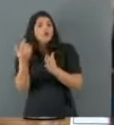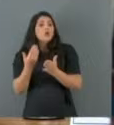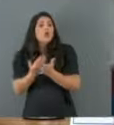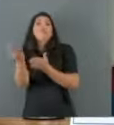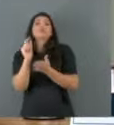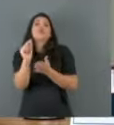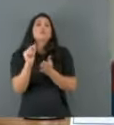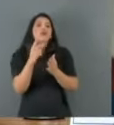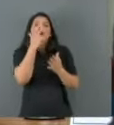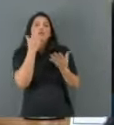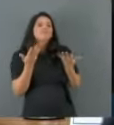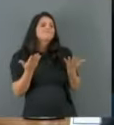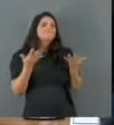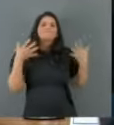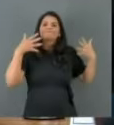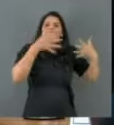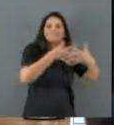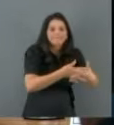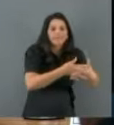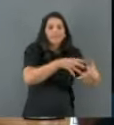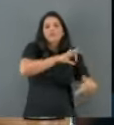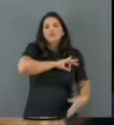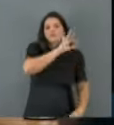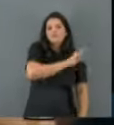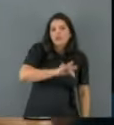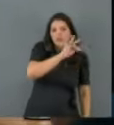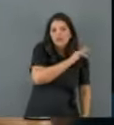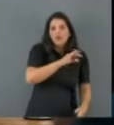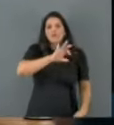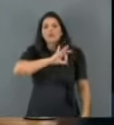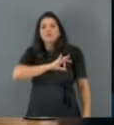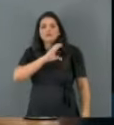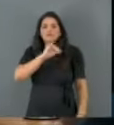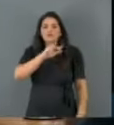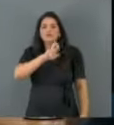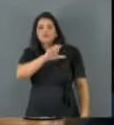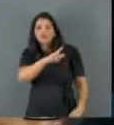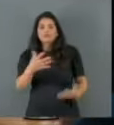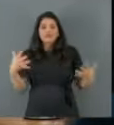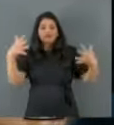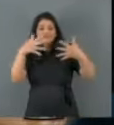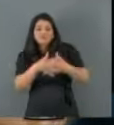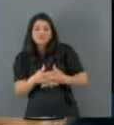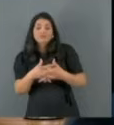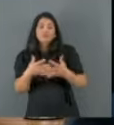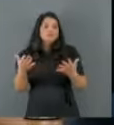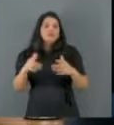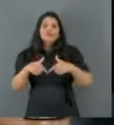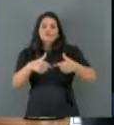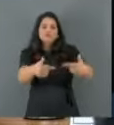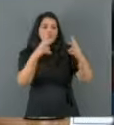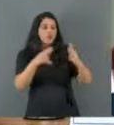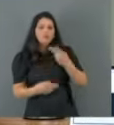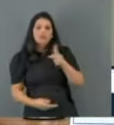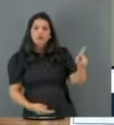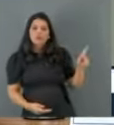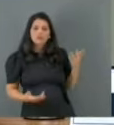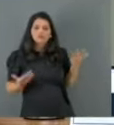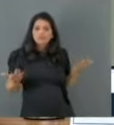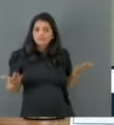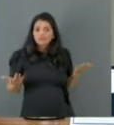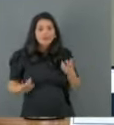o constrangimento da Polícia Federal, digo isso, e das polícias civis, começou a exercer atribuições típicas da